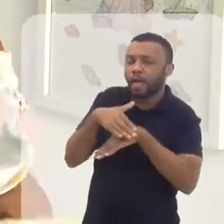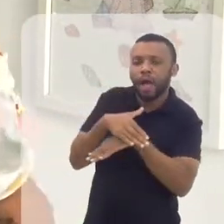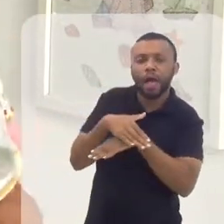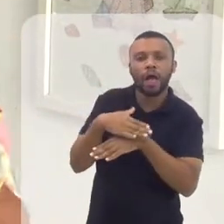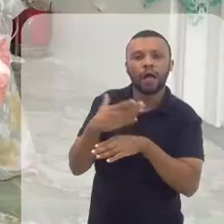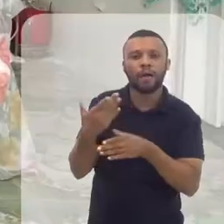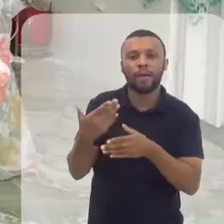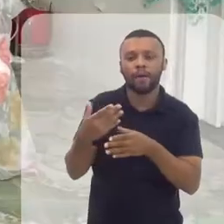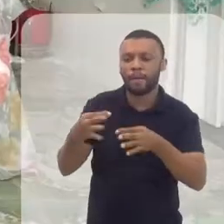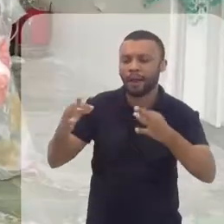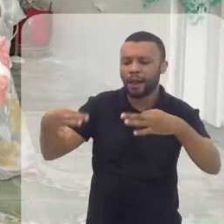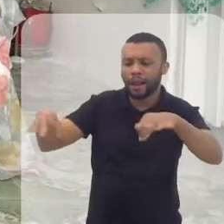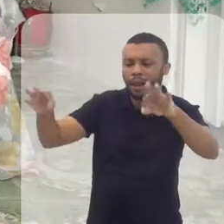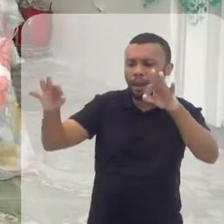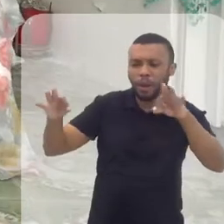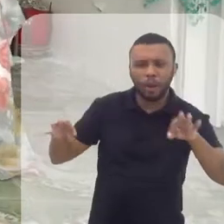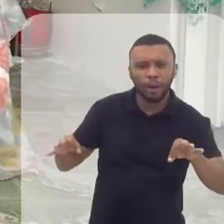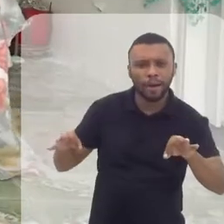uma parede de lona.